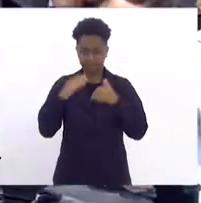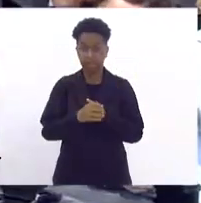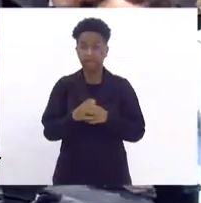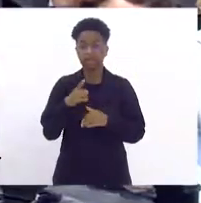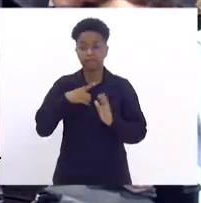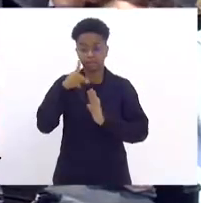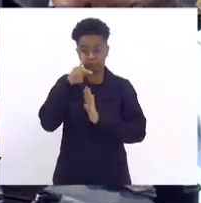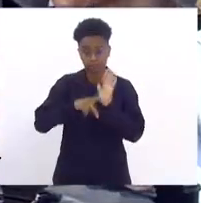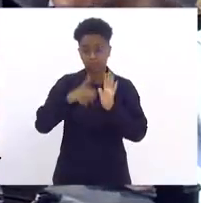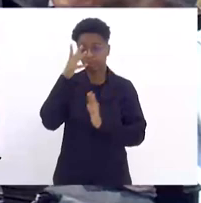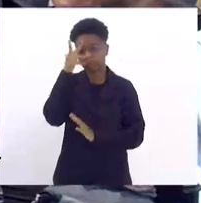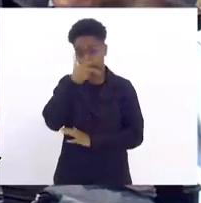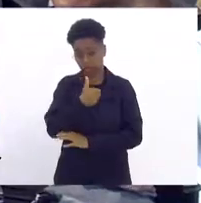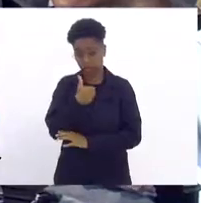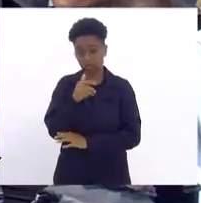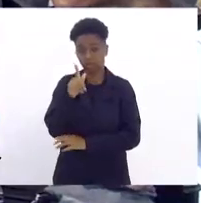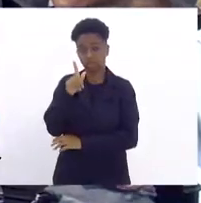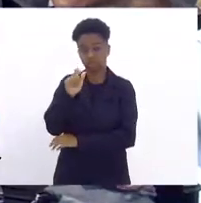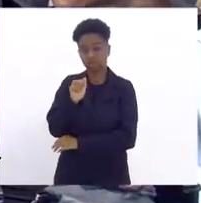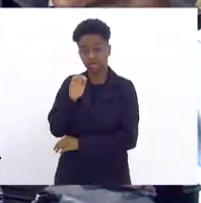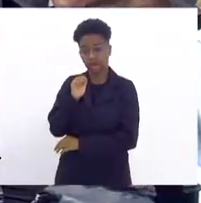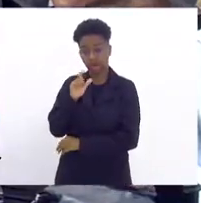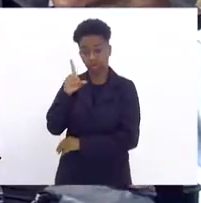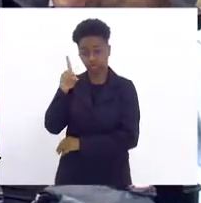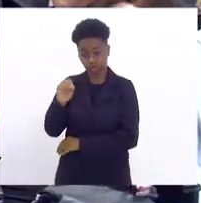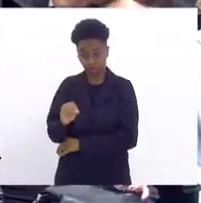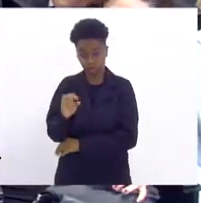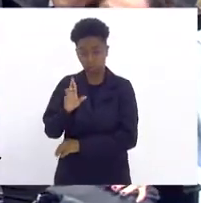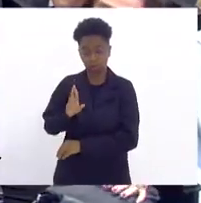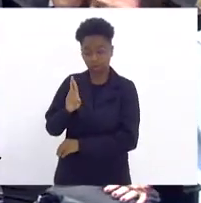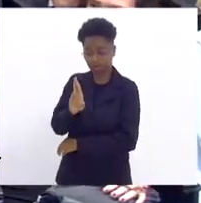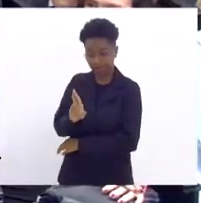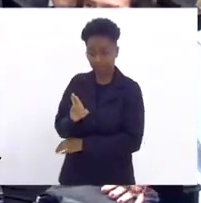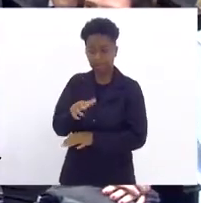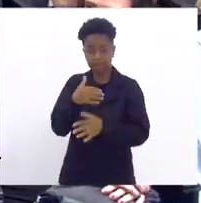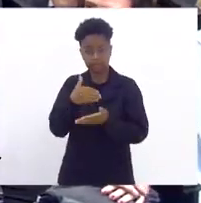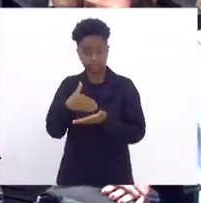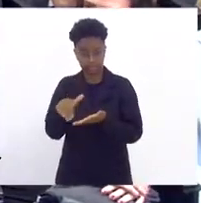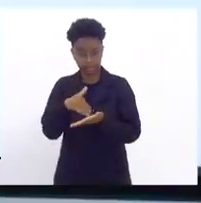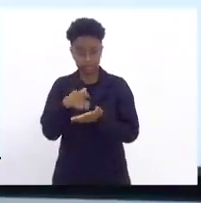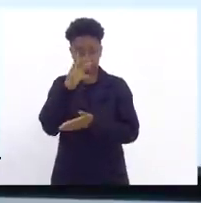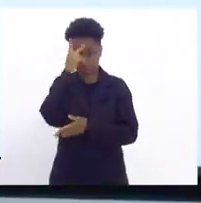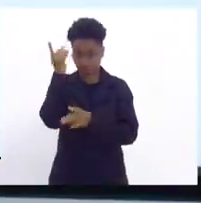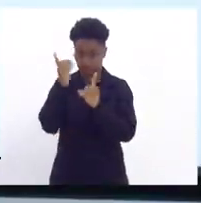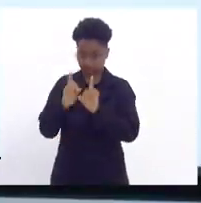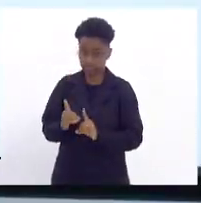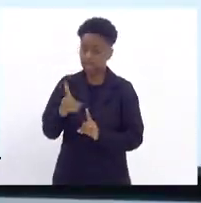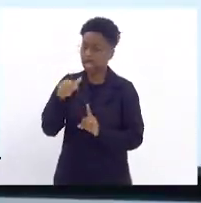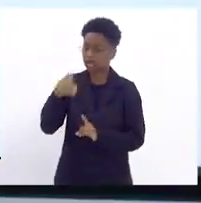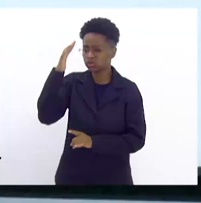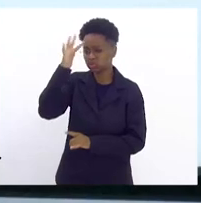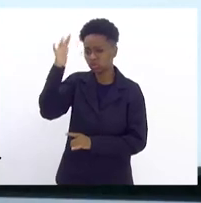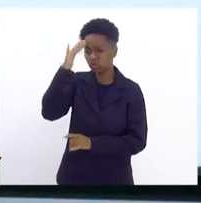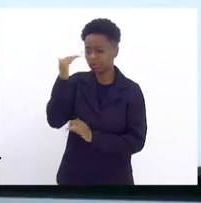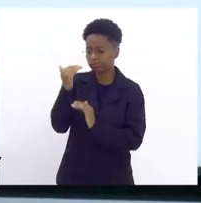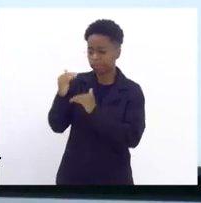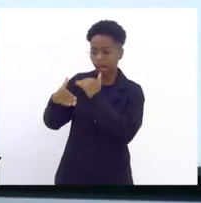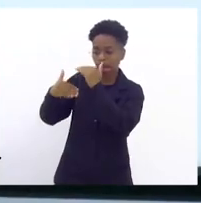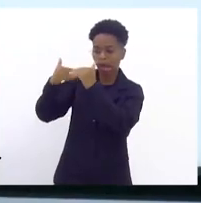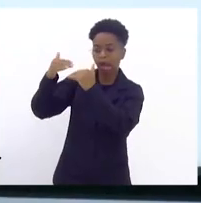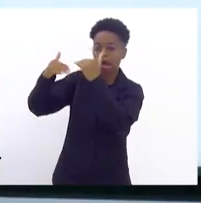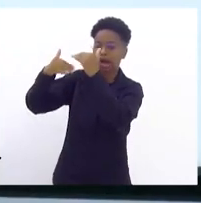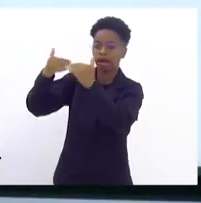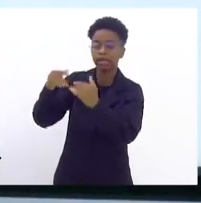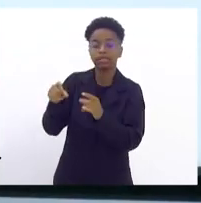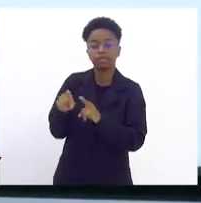do Dr Geraldo a frente da nossa Diretoria de pessoa com deficiência foi um sonho que foi crescendo né E